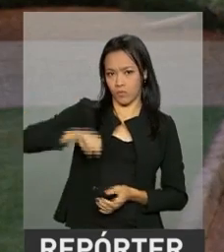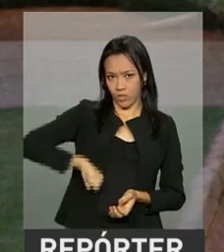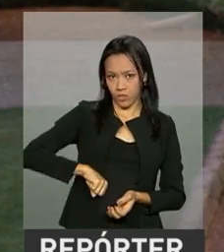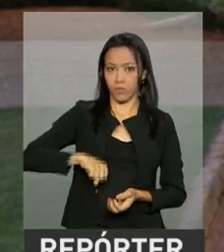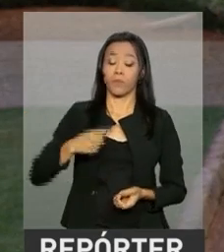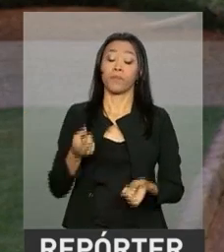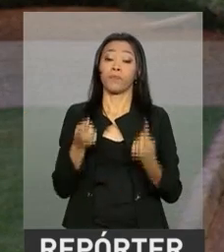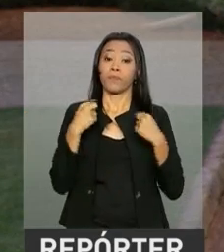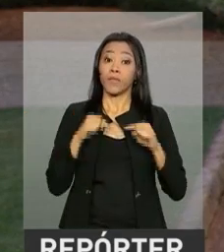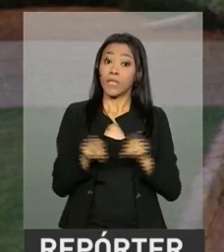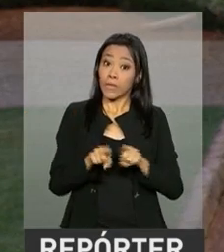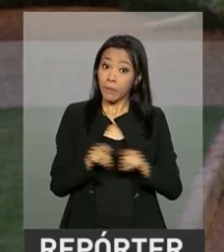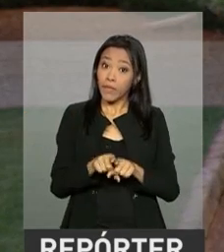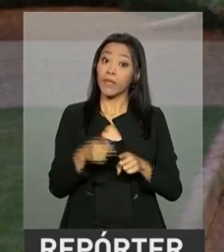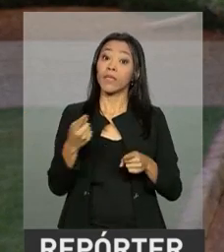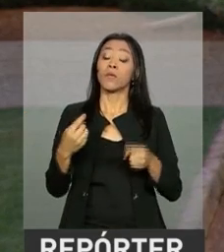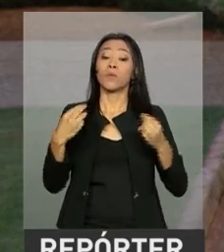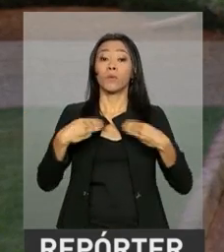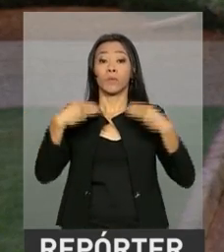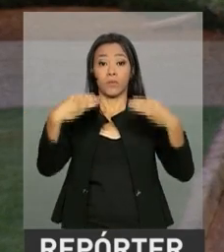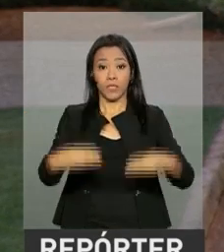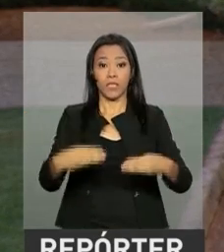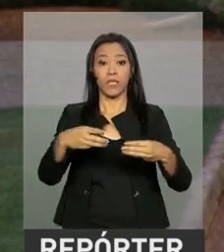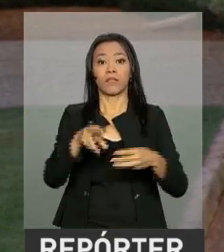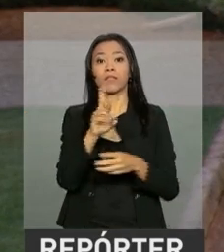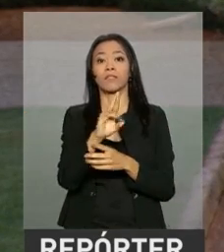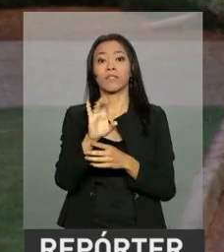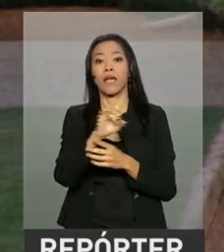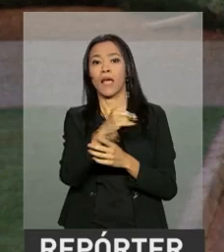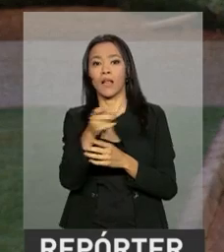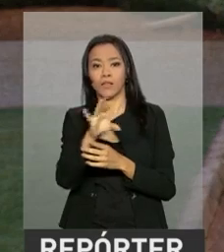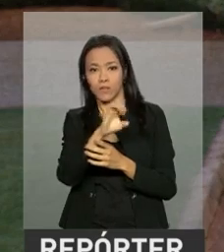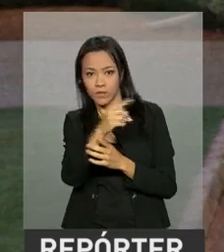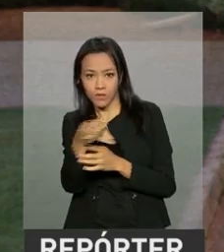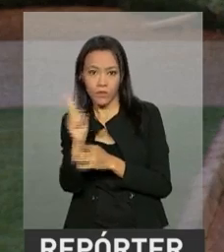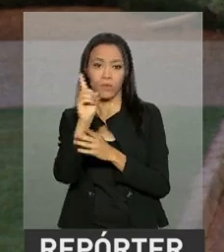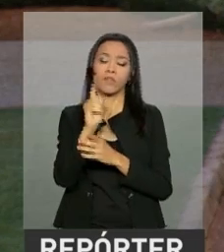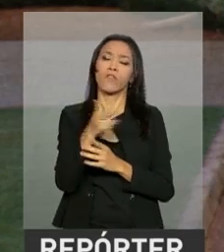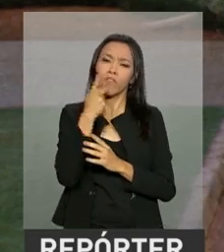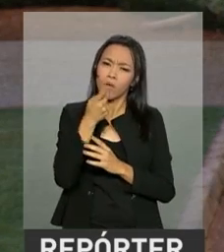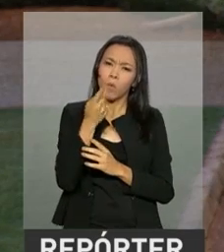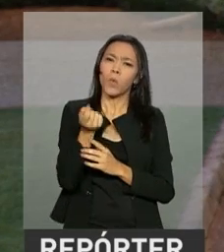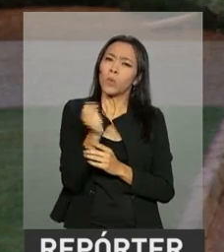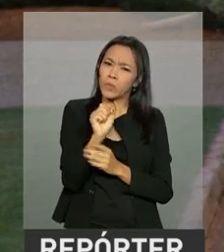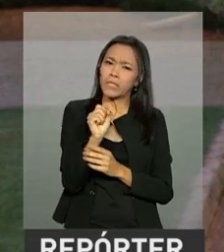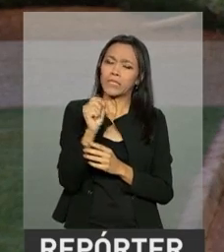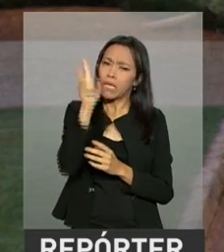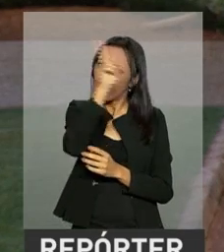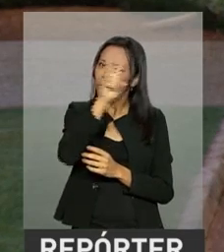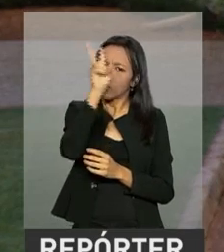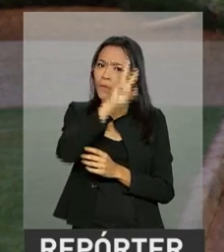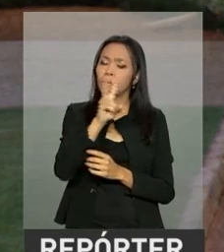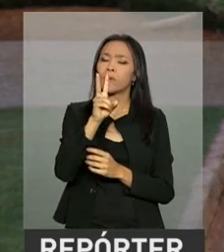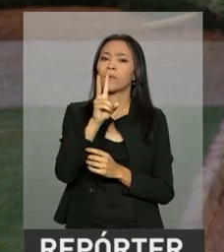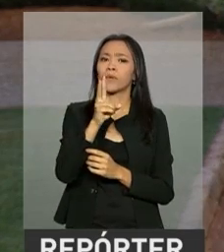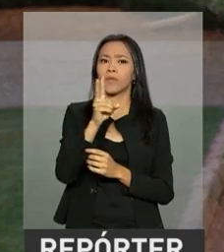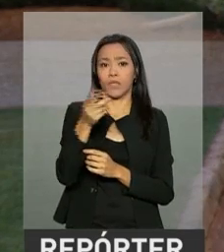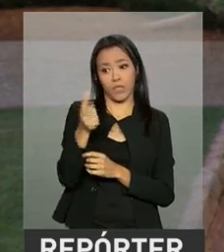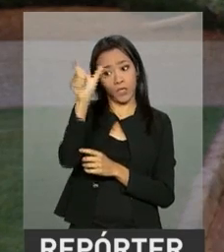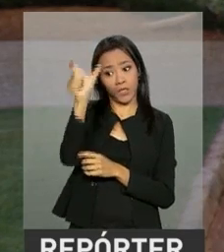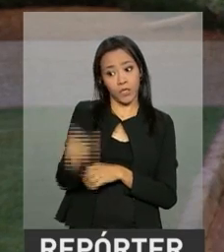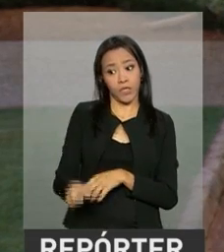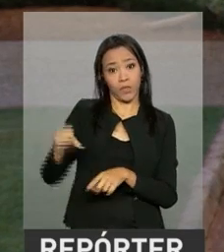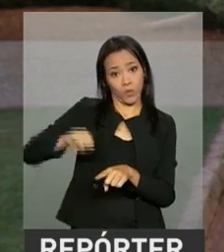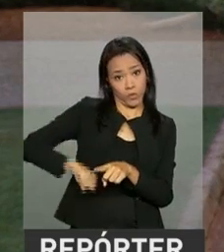Relações Exteriores também emitiu uma nota falando sobre o caso e disse, lembrou, né, que o governo, que o embaixador